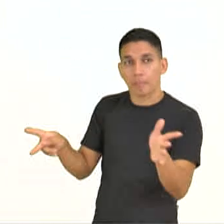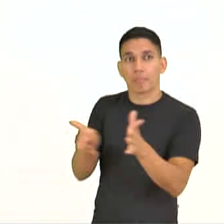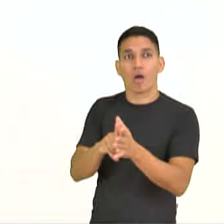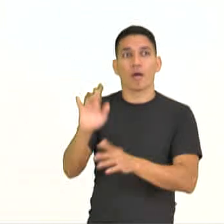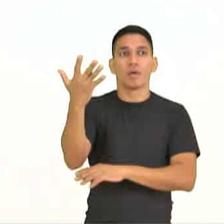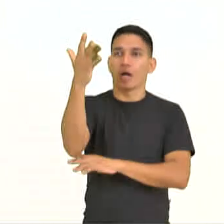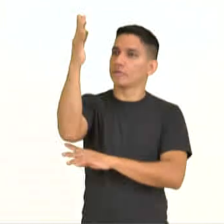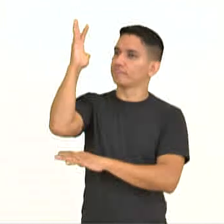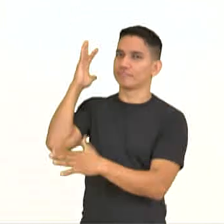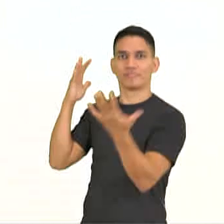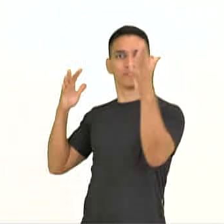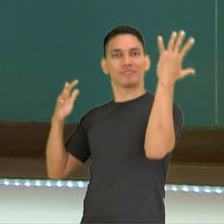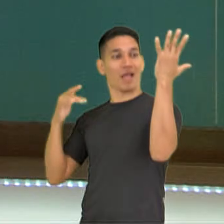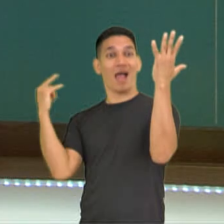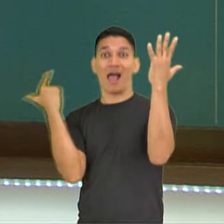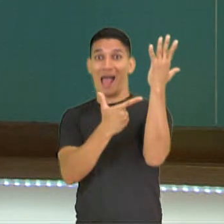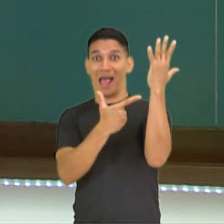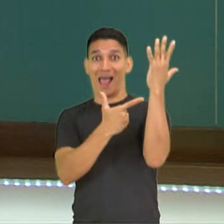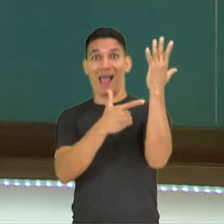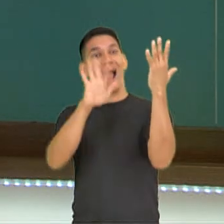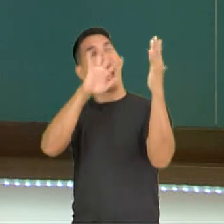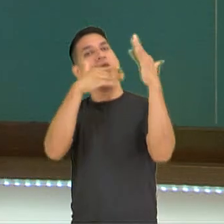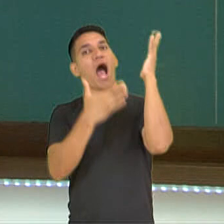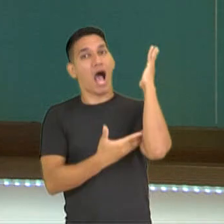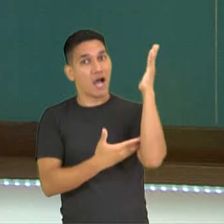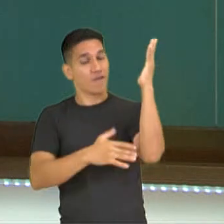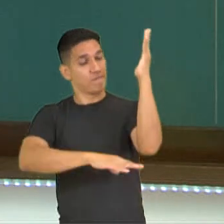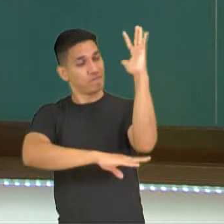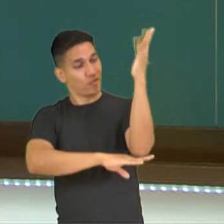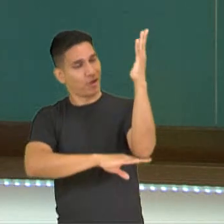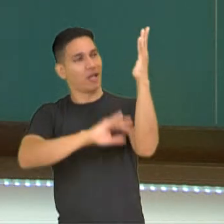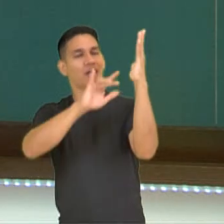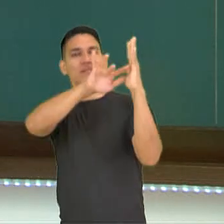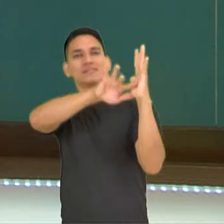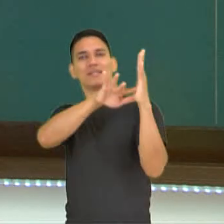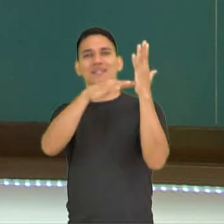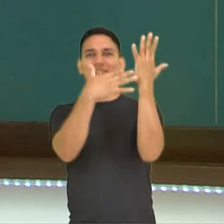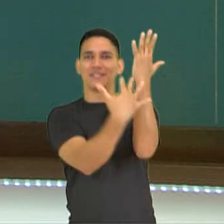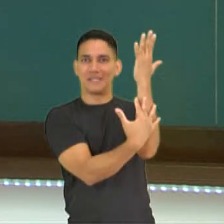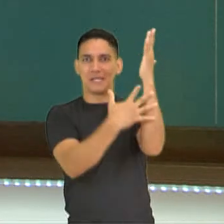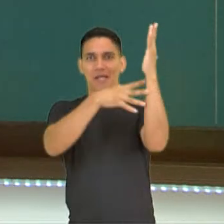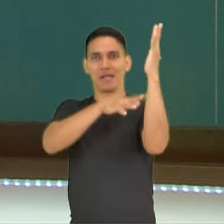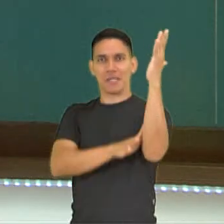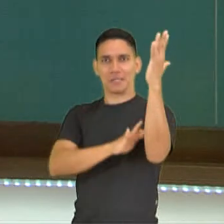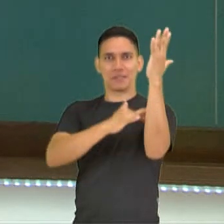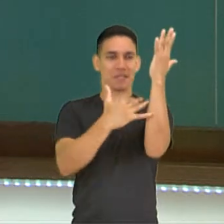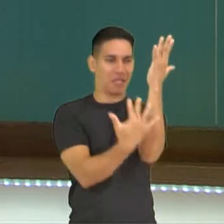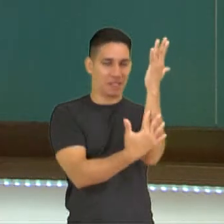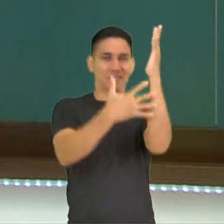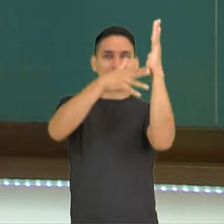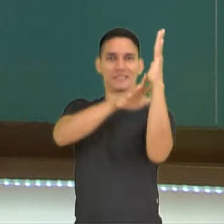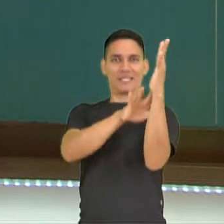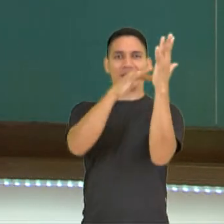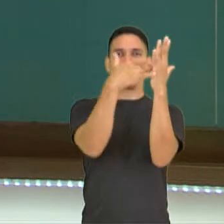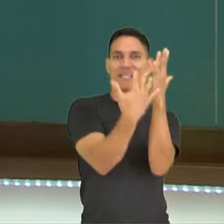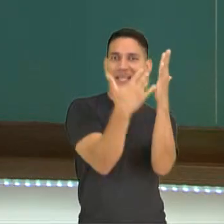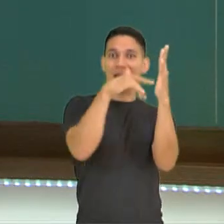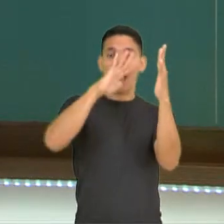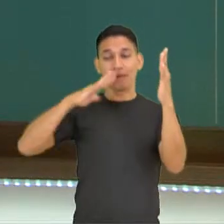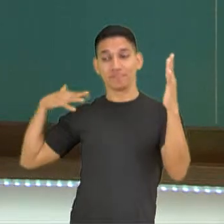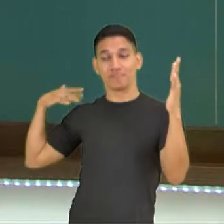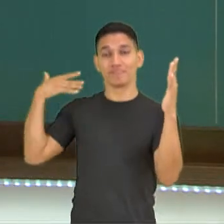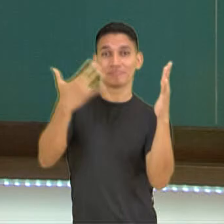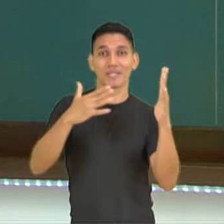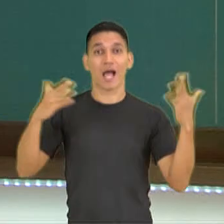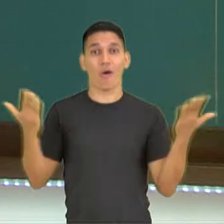Então ela veio desse culto das árvores e progrediu para as apresentações que a gente tem até hoje. Nós conseguimos ter